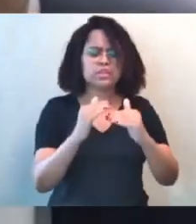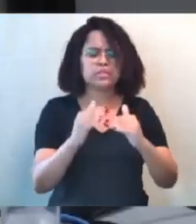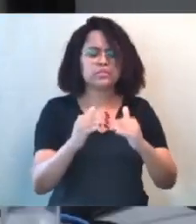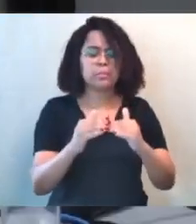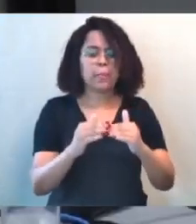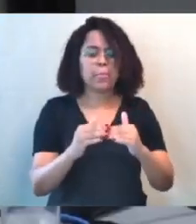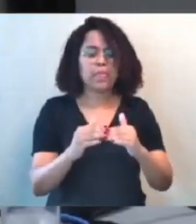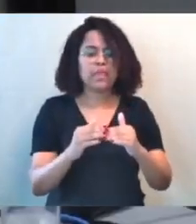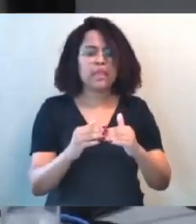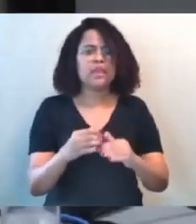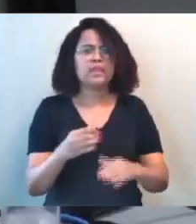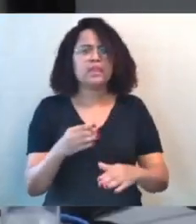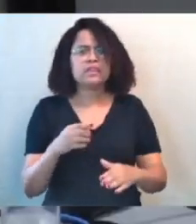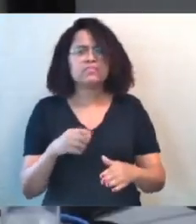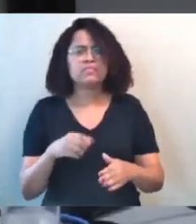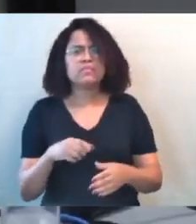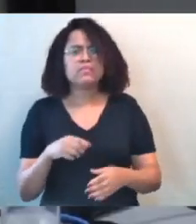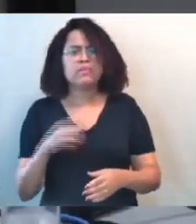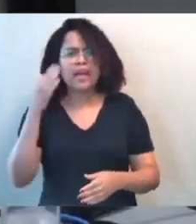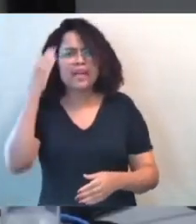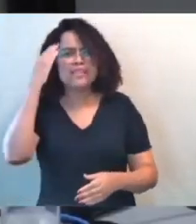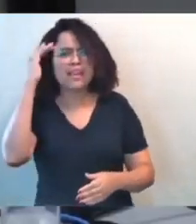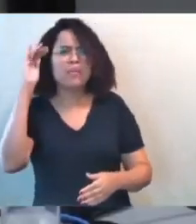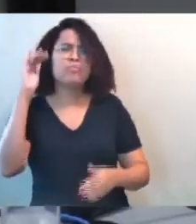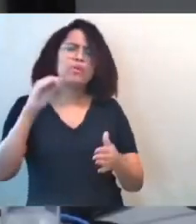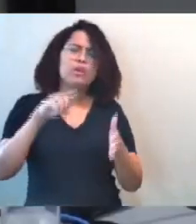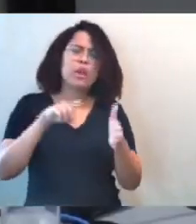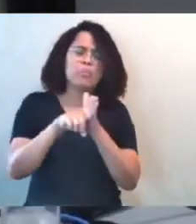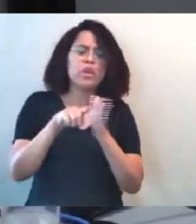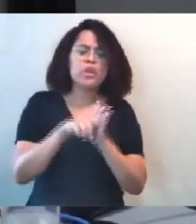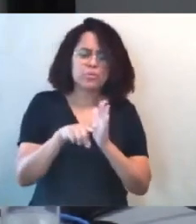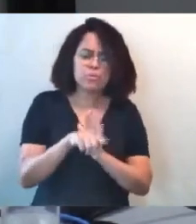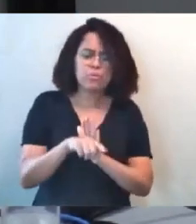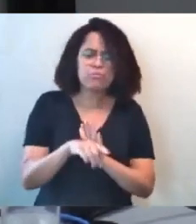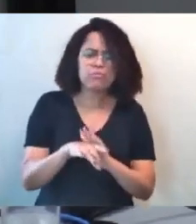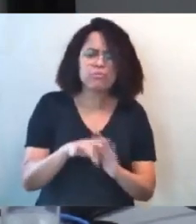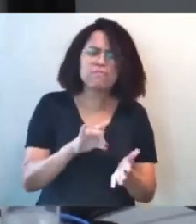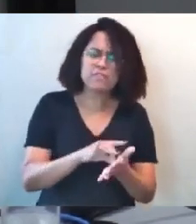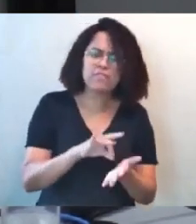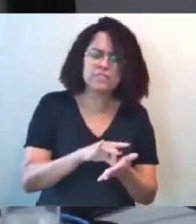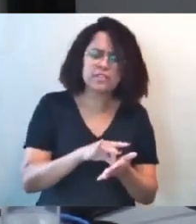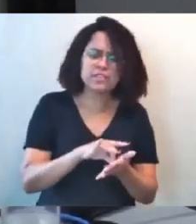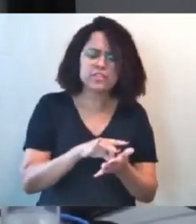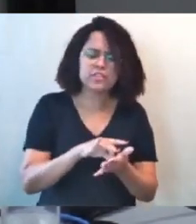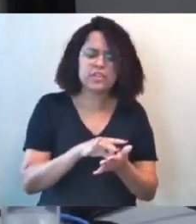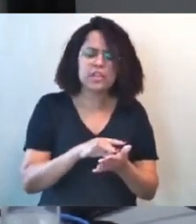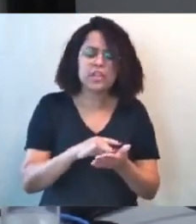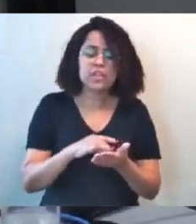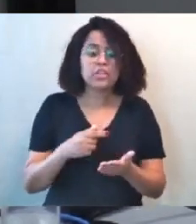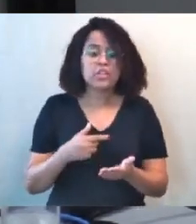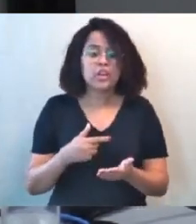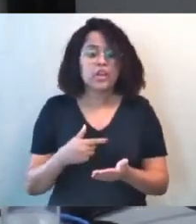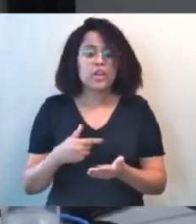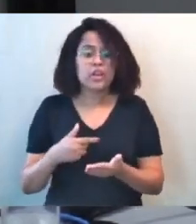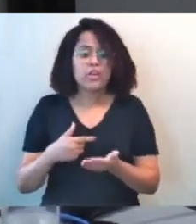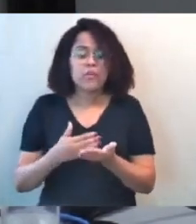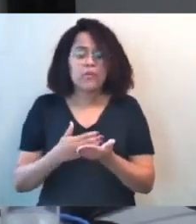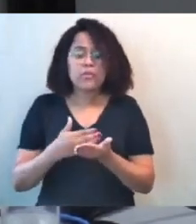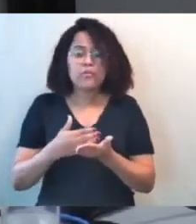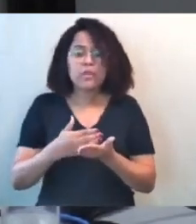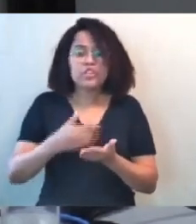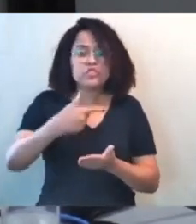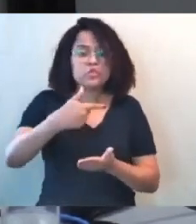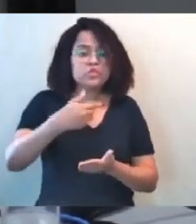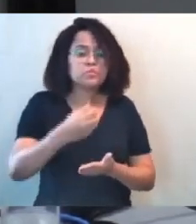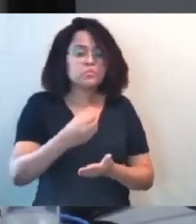sabe por que a pergunta é pertinente? Porque, ao final do processo de 2028, ninguém pode garantir que é as mesmas empresas